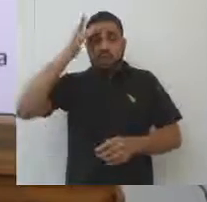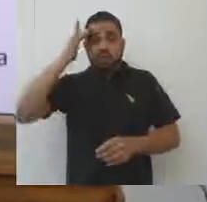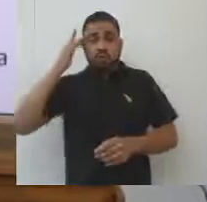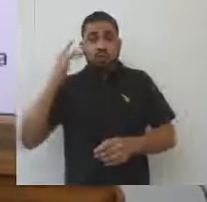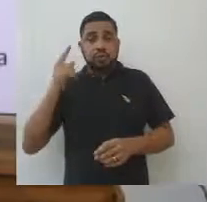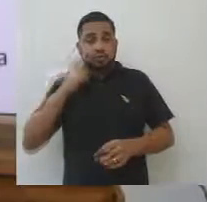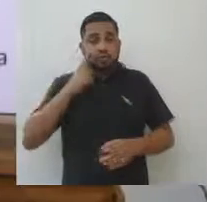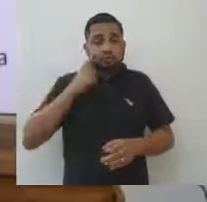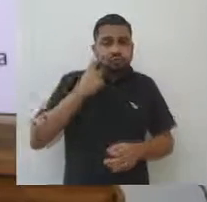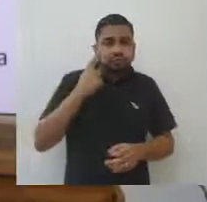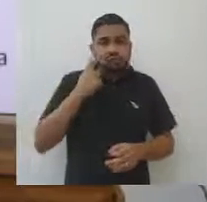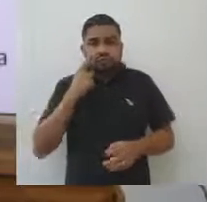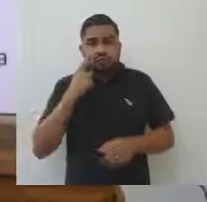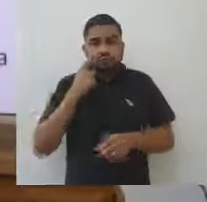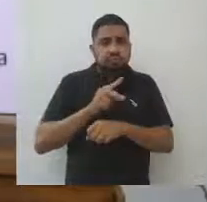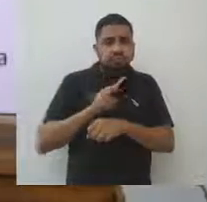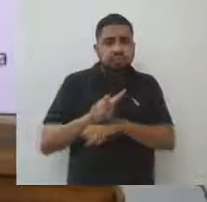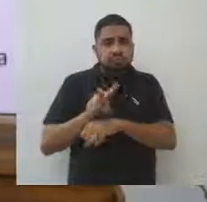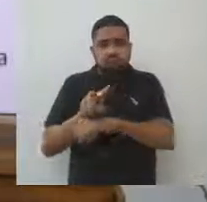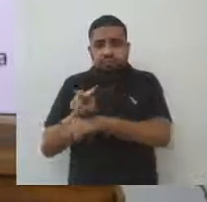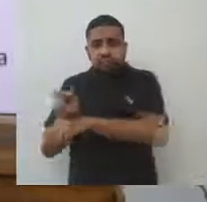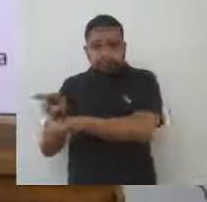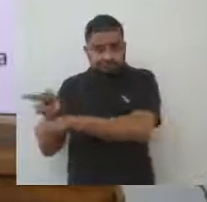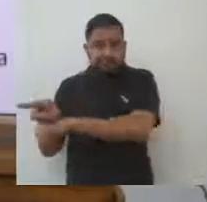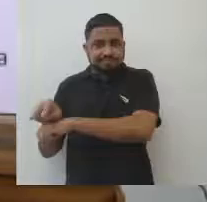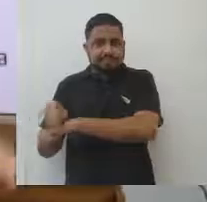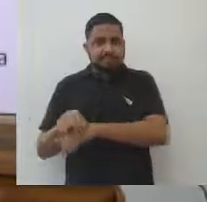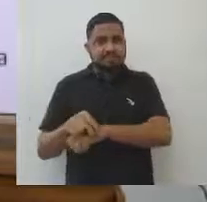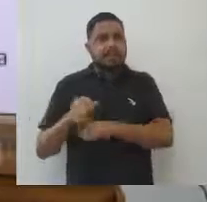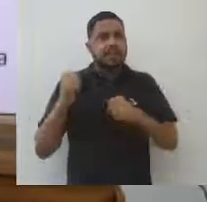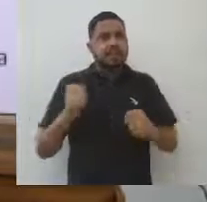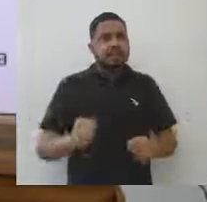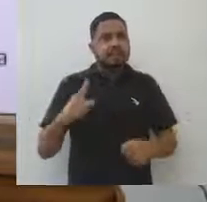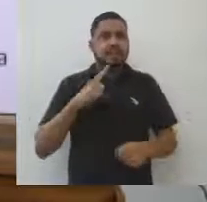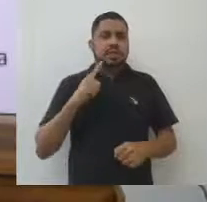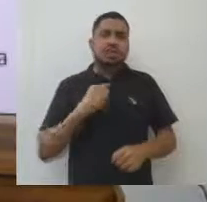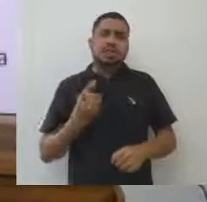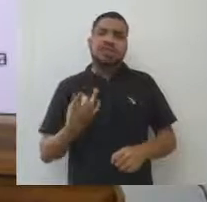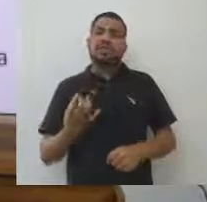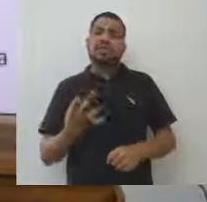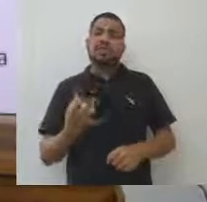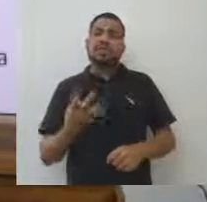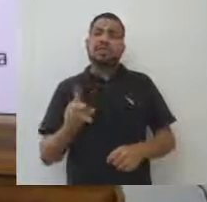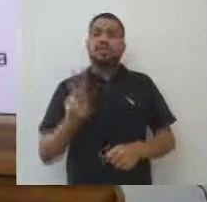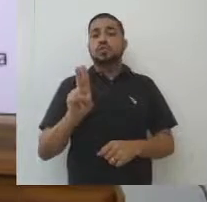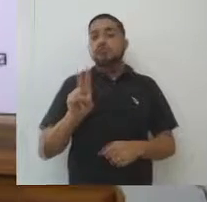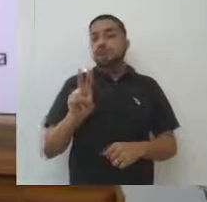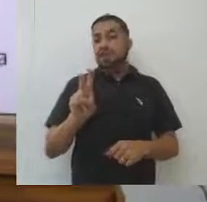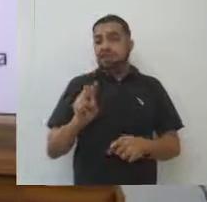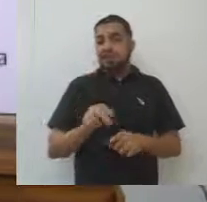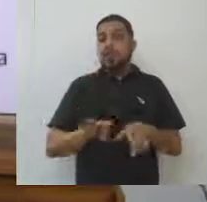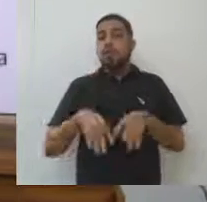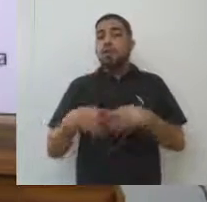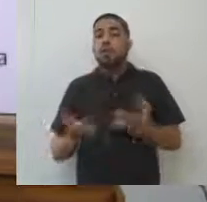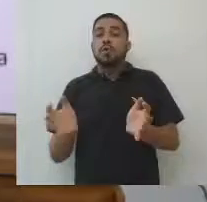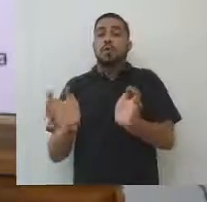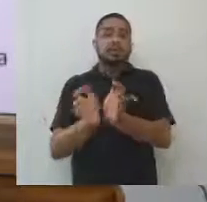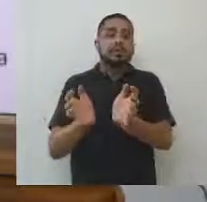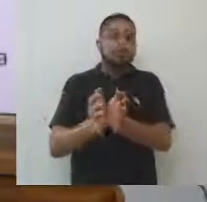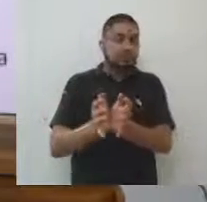julgar a exibição dos bailarinos, que pode ser individual, em dupla ou em grupo,